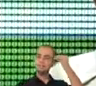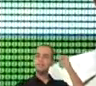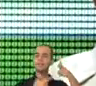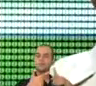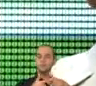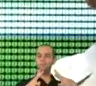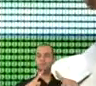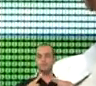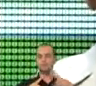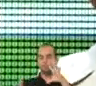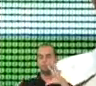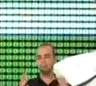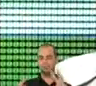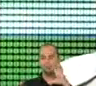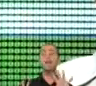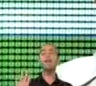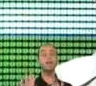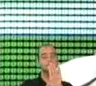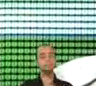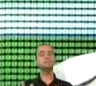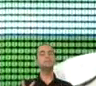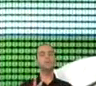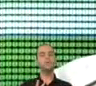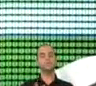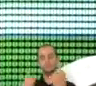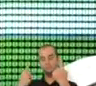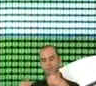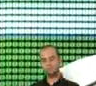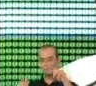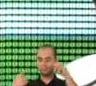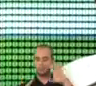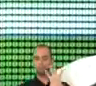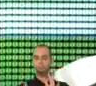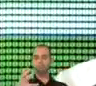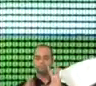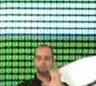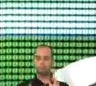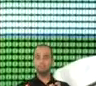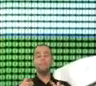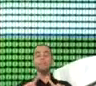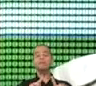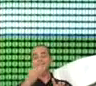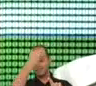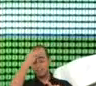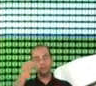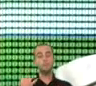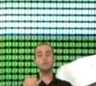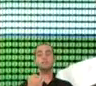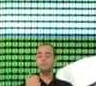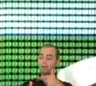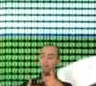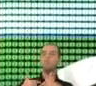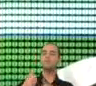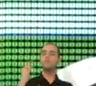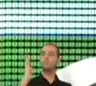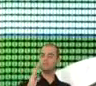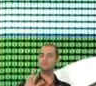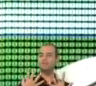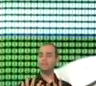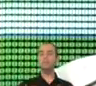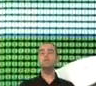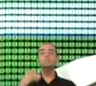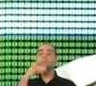esquecer as divergências que muitas vezes são da oposição pela oposição, para lutar pelo Brasil